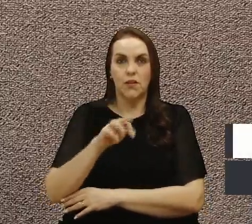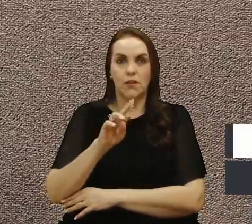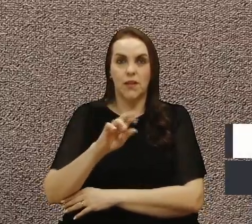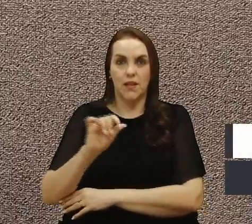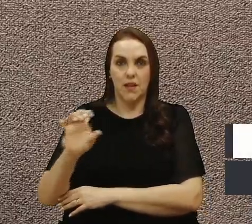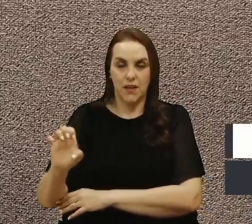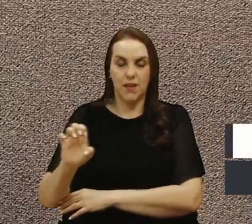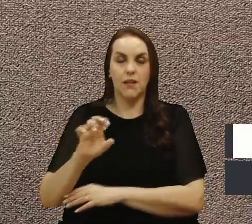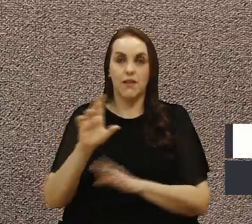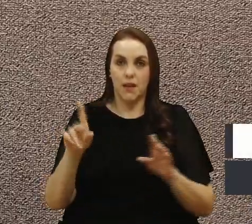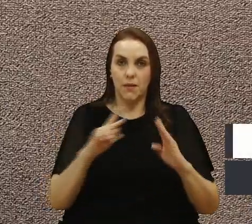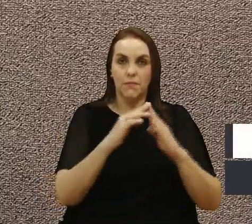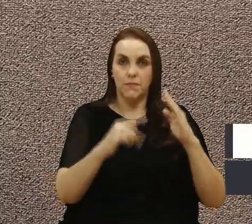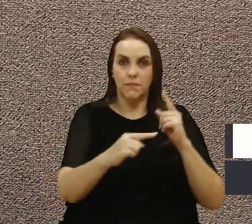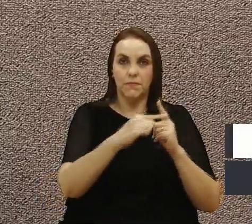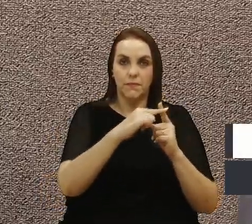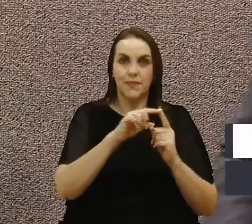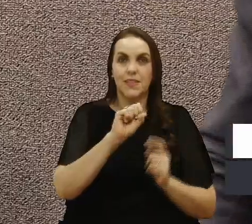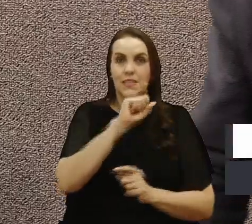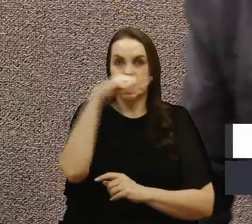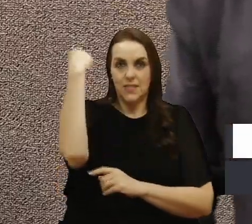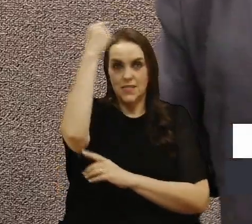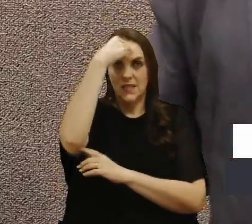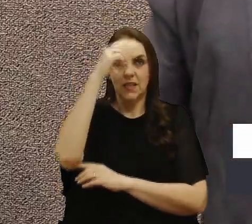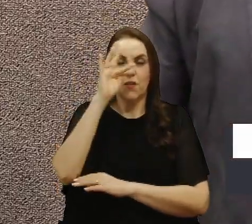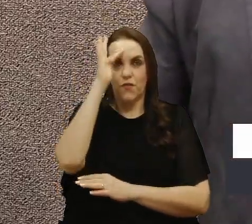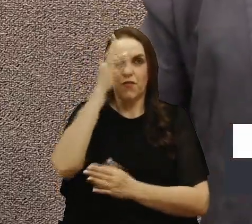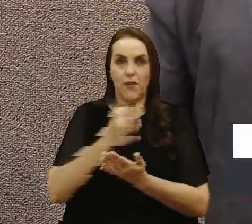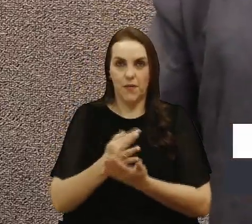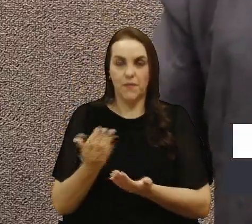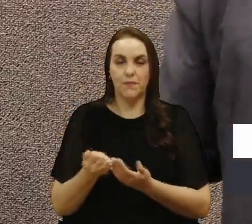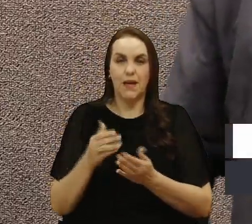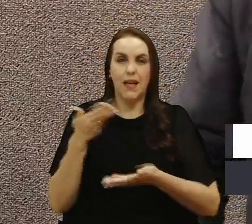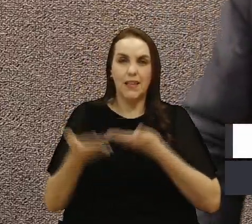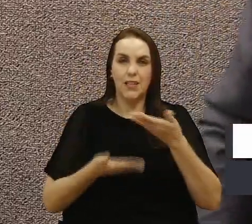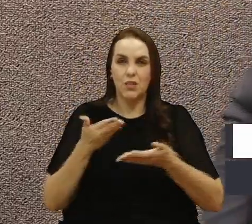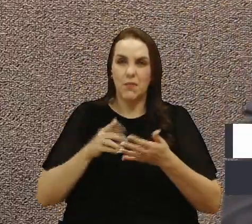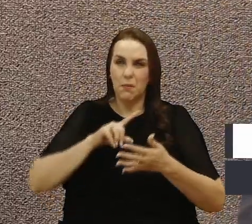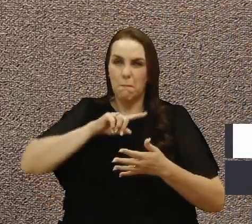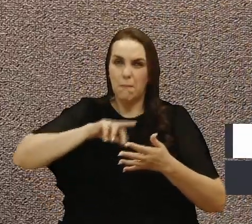Fé, que atende mais de 10 comunidades, Belo, Quênio,